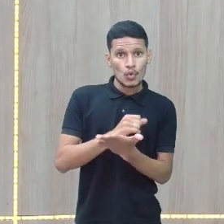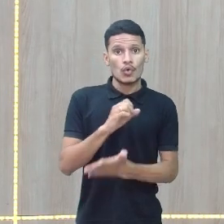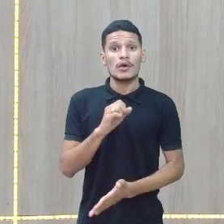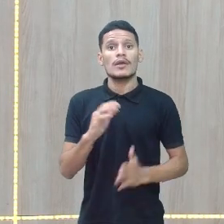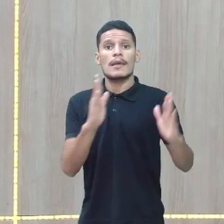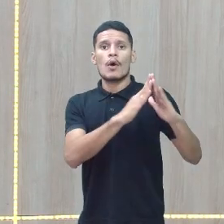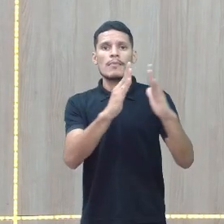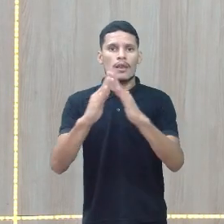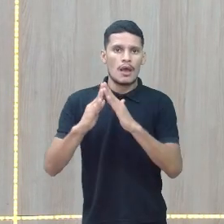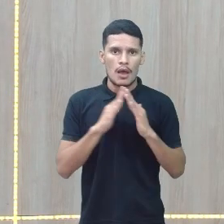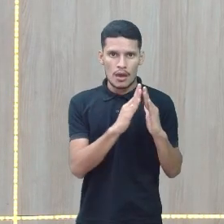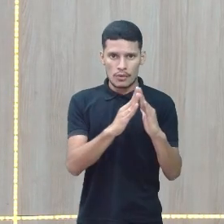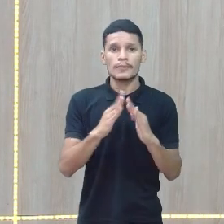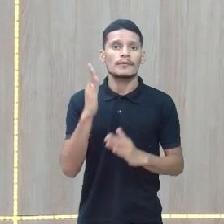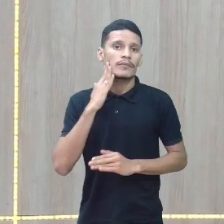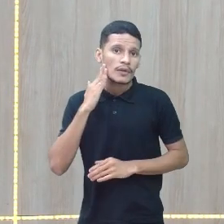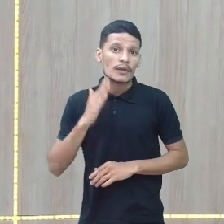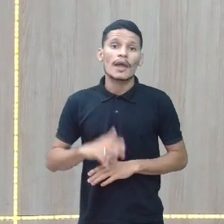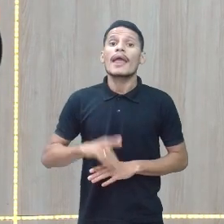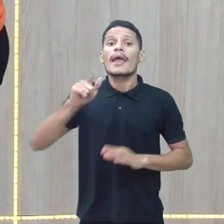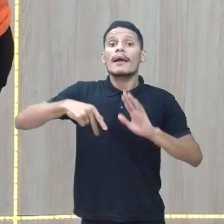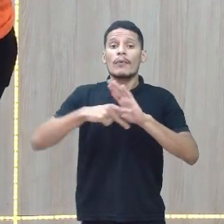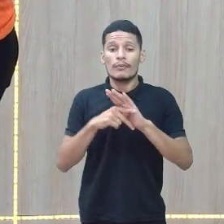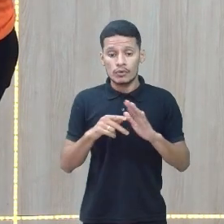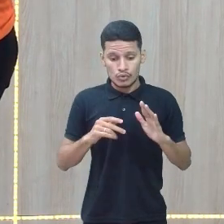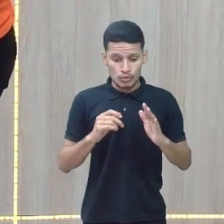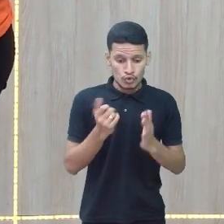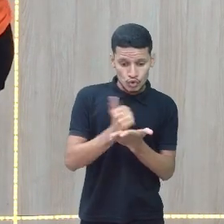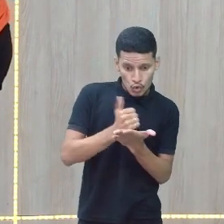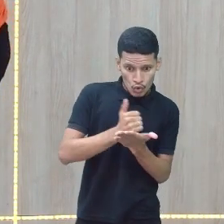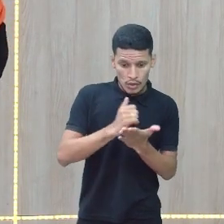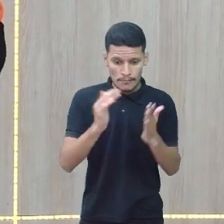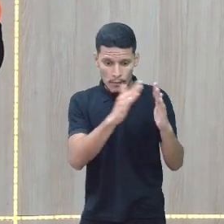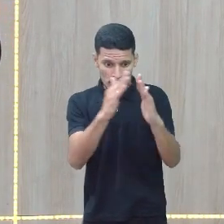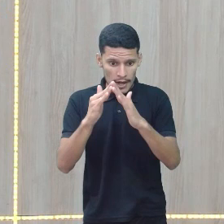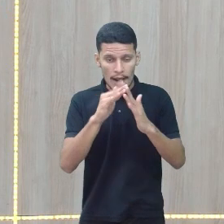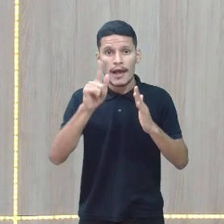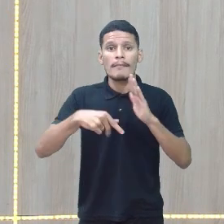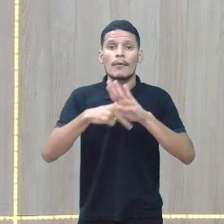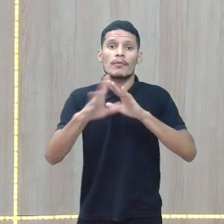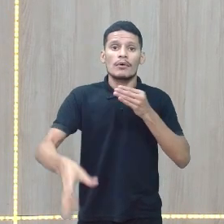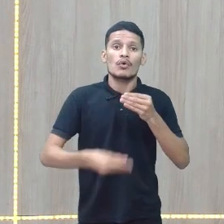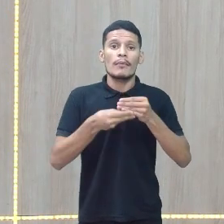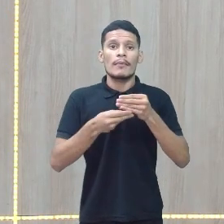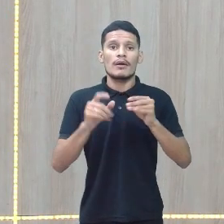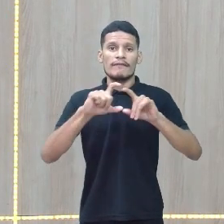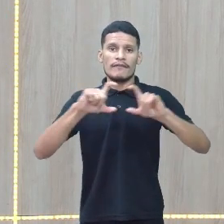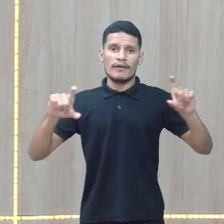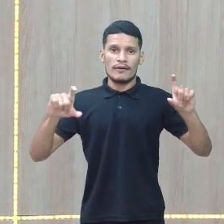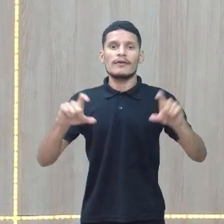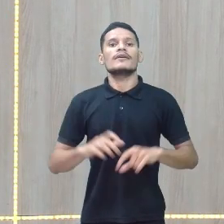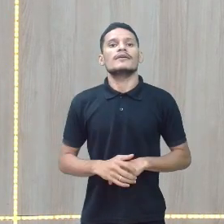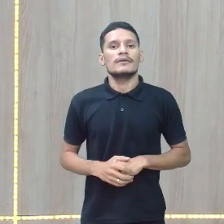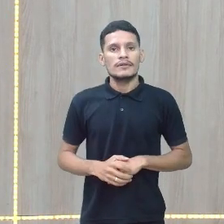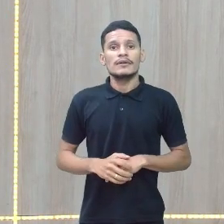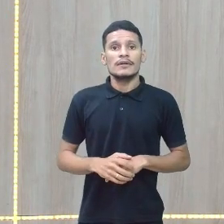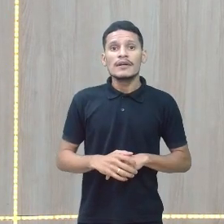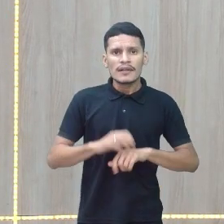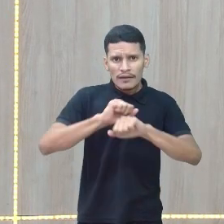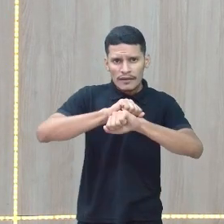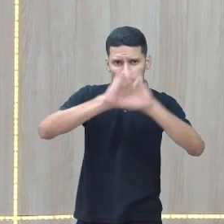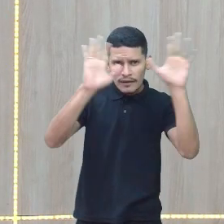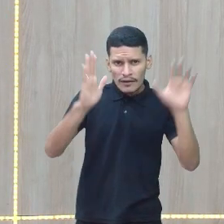um jogo imobiliário é o complemento desta frase. Então, está claro